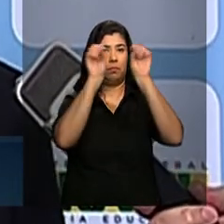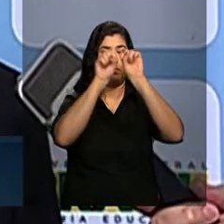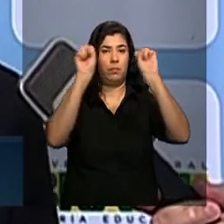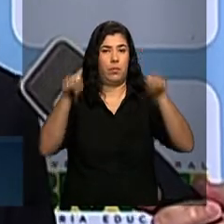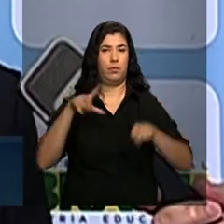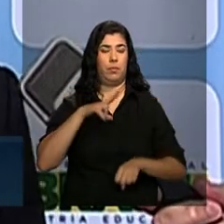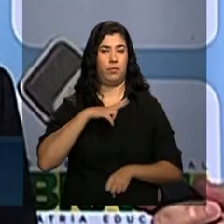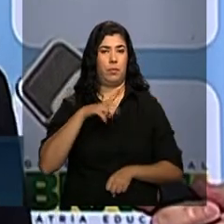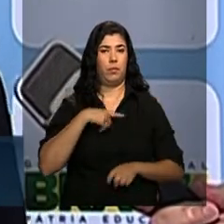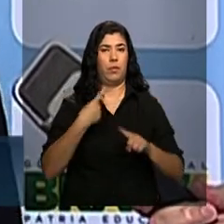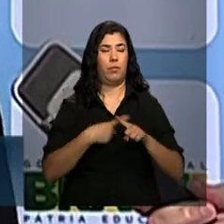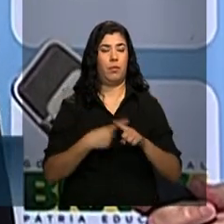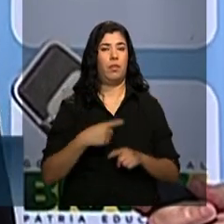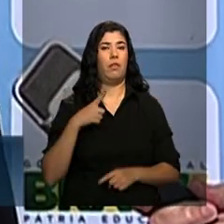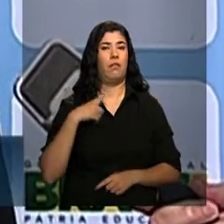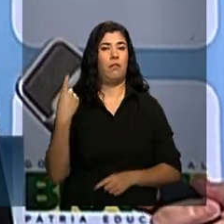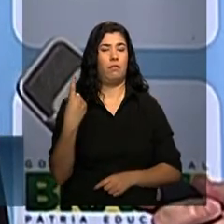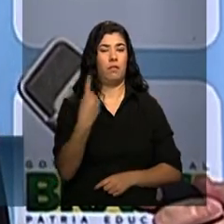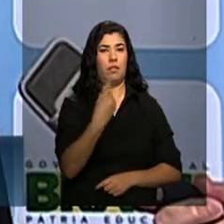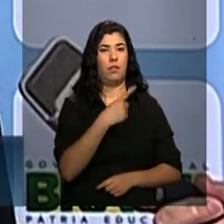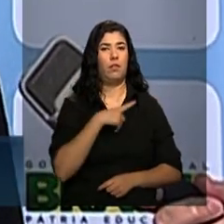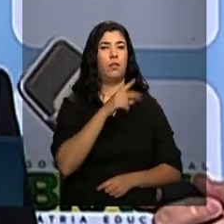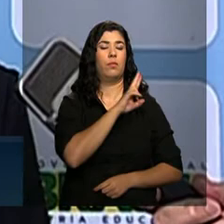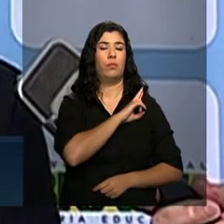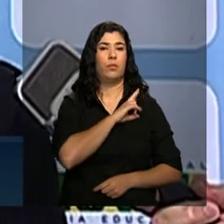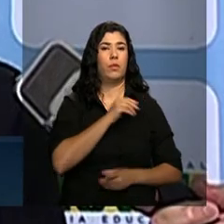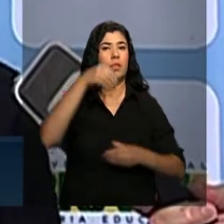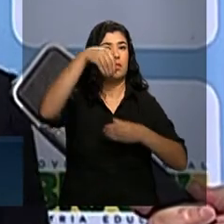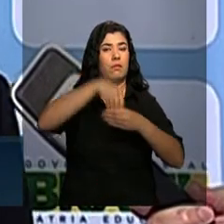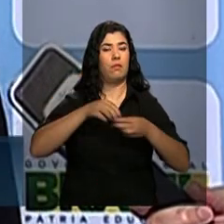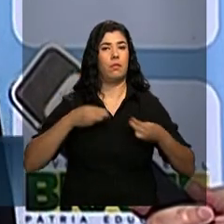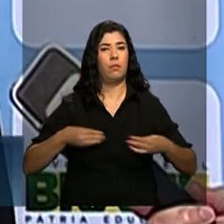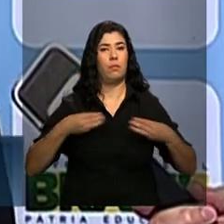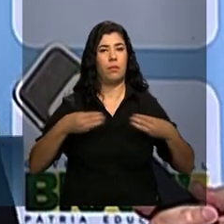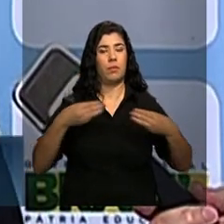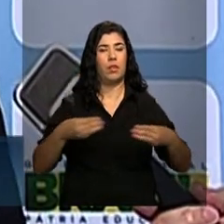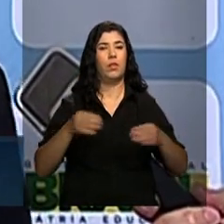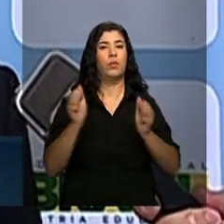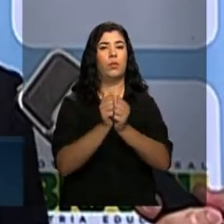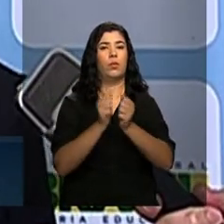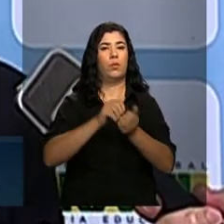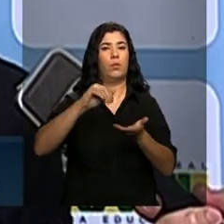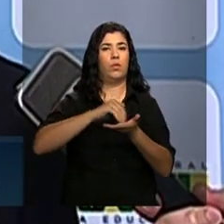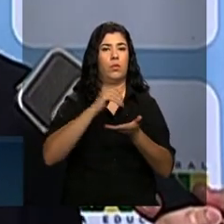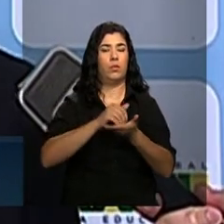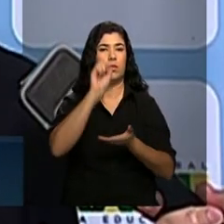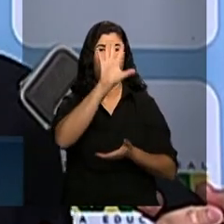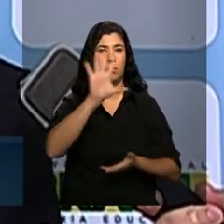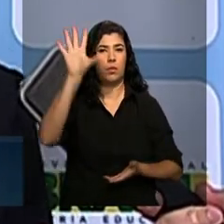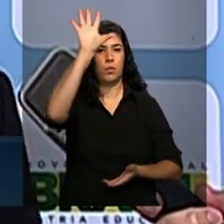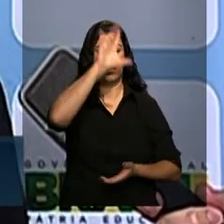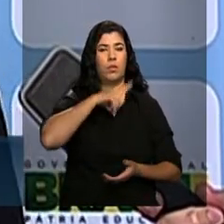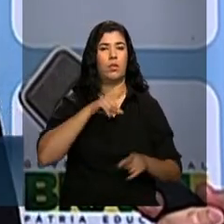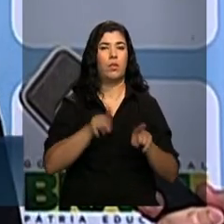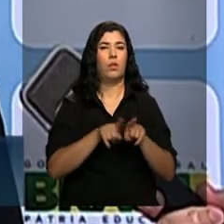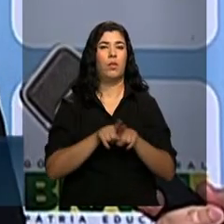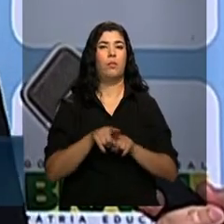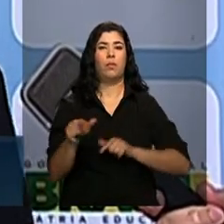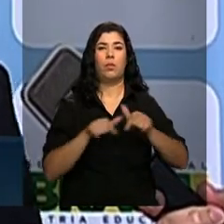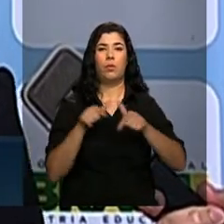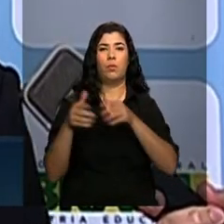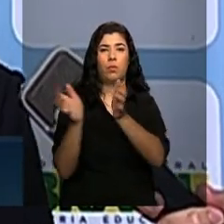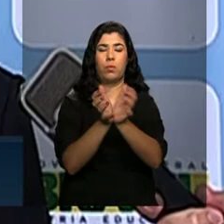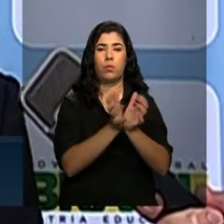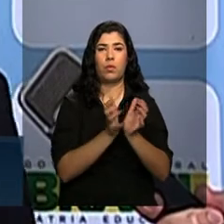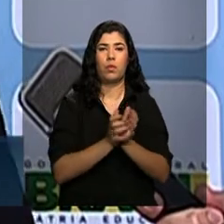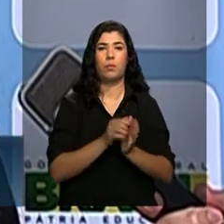uma vez que é responsabilidade do Ministério da Saúde, das secretarias estaduais, pela legislação federal, a coordenação da política de